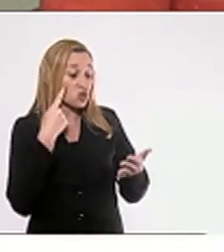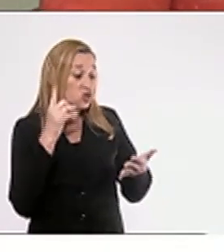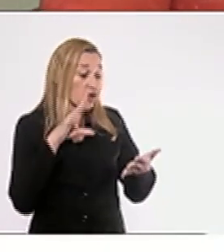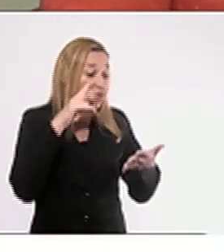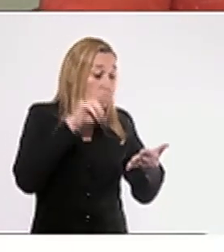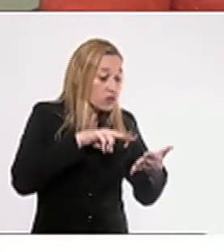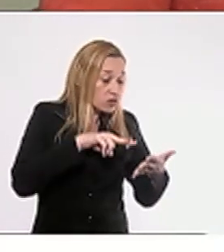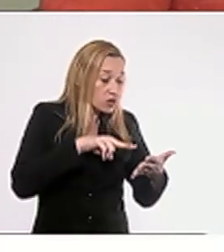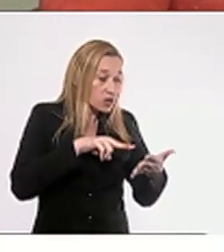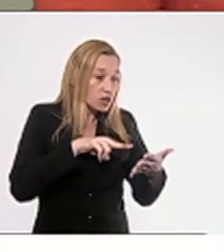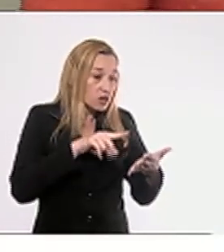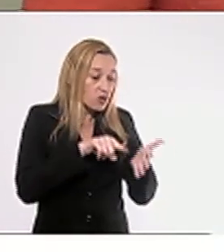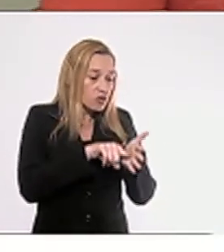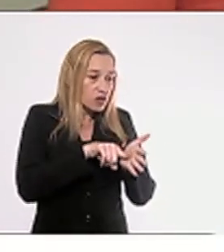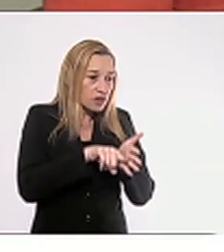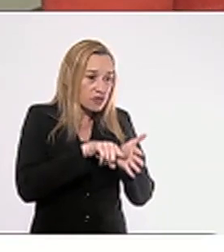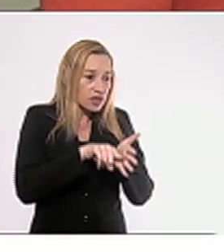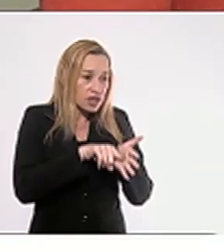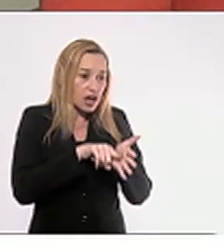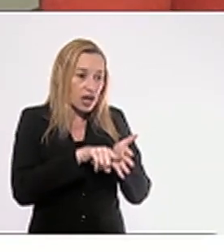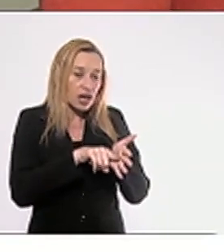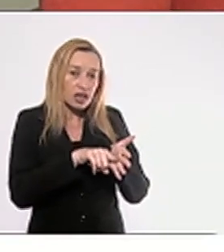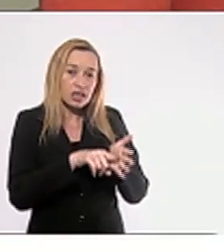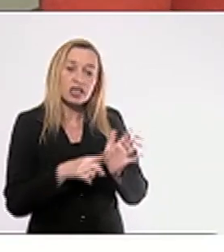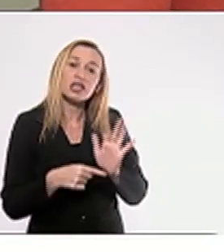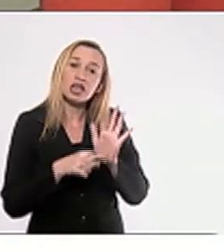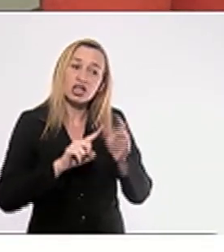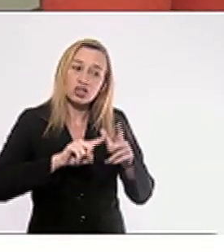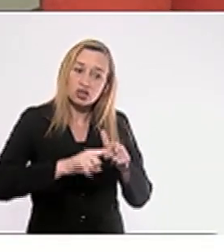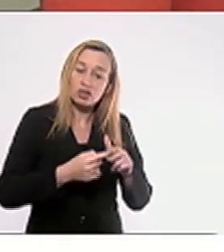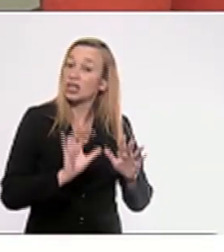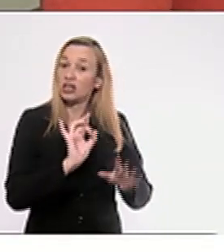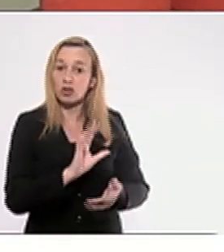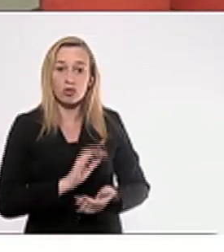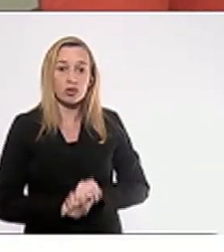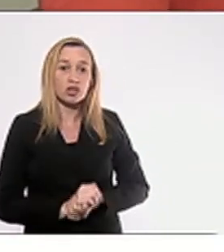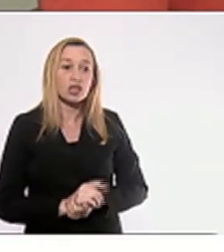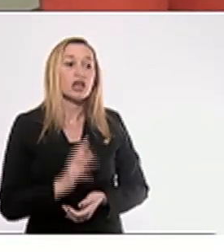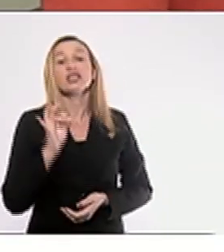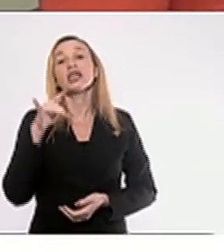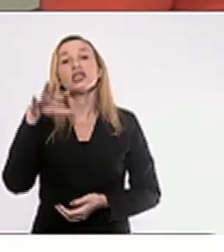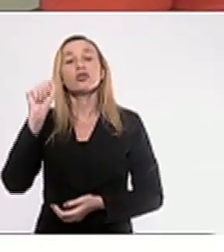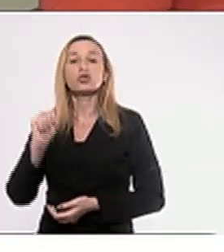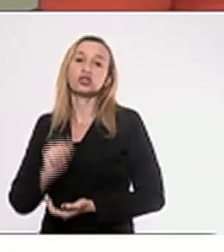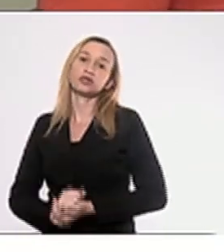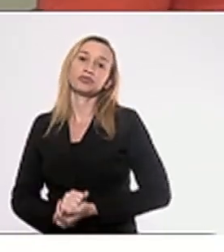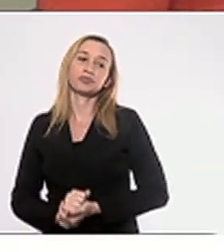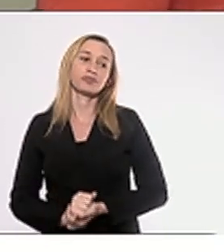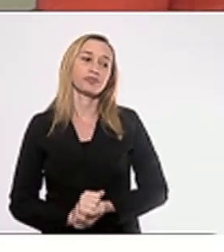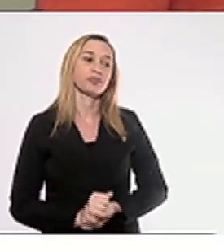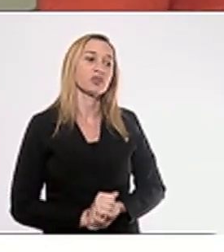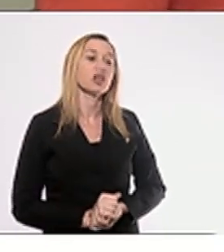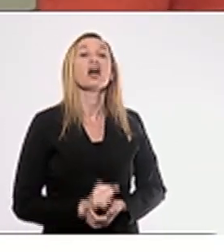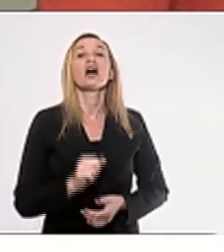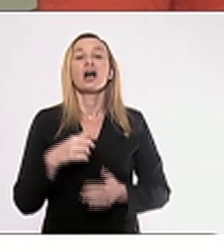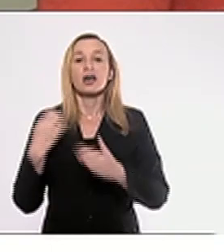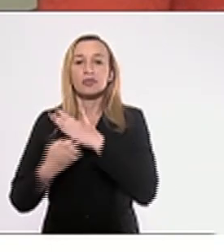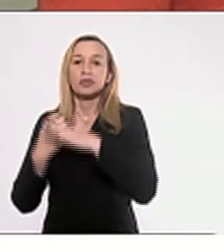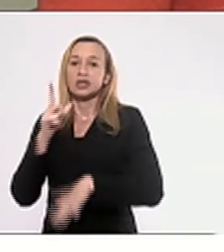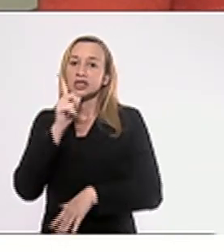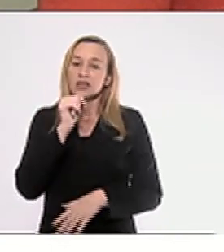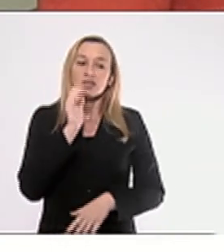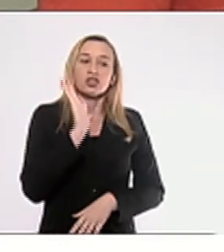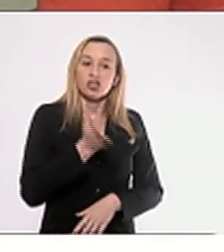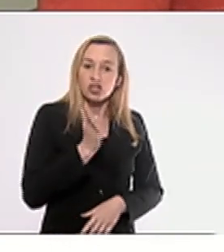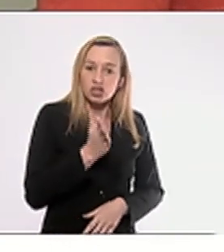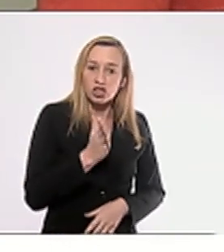7 e recolocado na casa do cliente. Medição de tecnologia ultrassônica. A SEDAI já tem